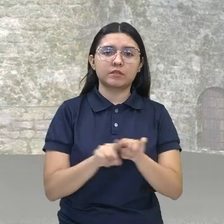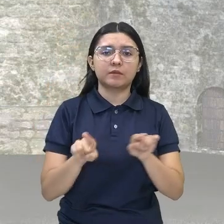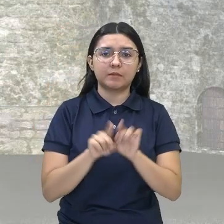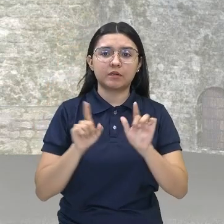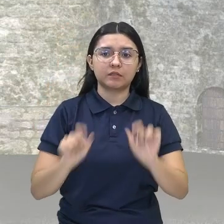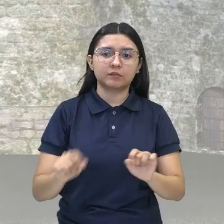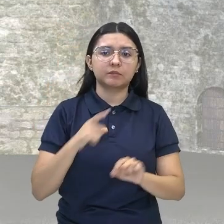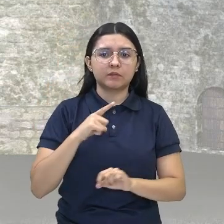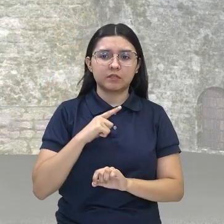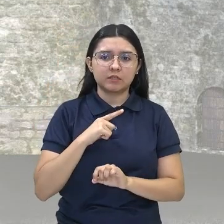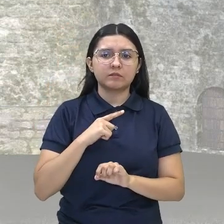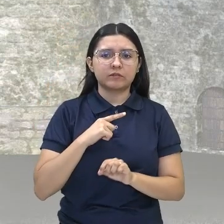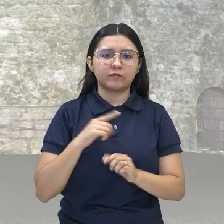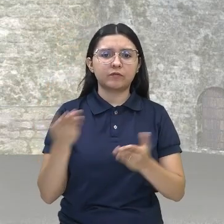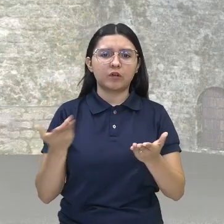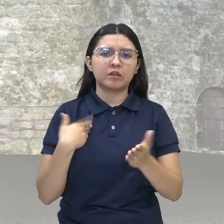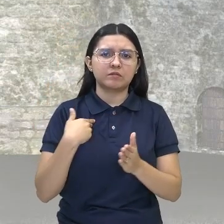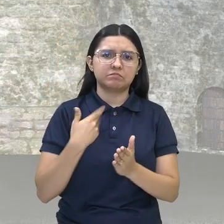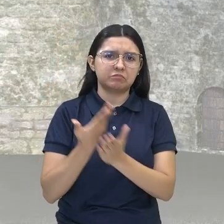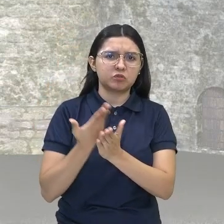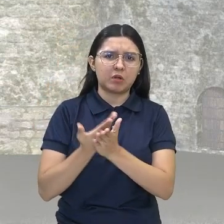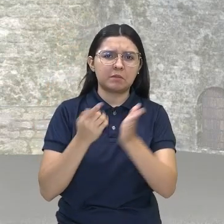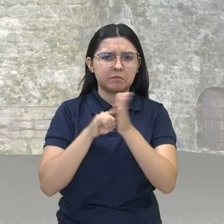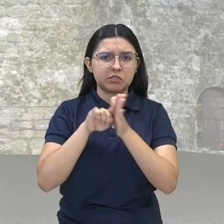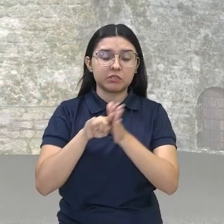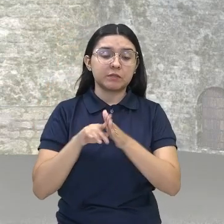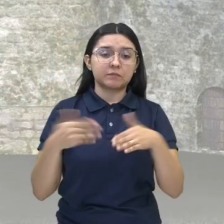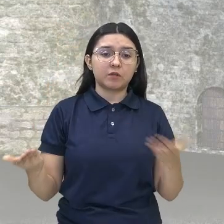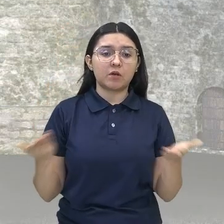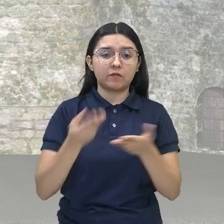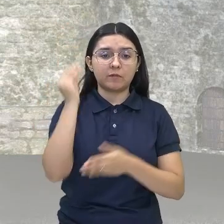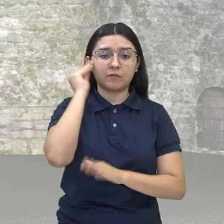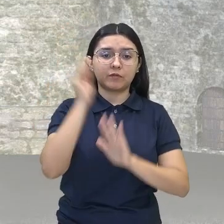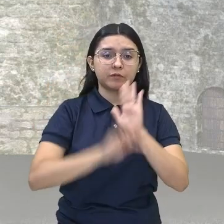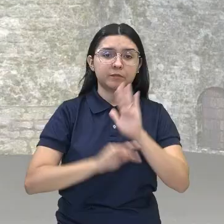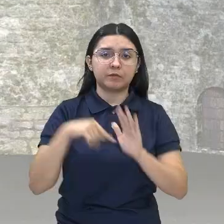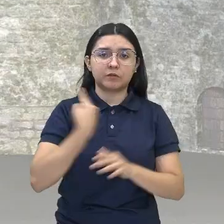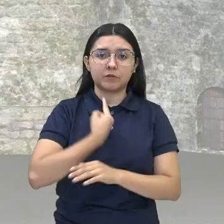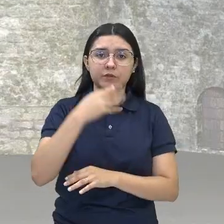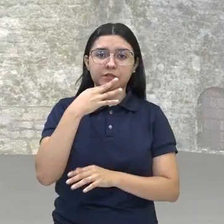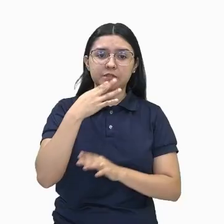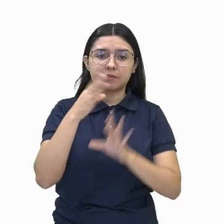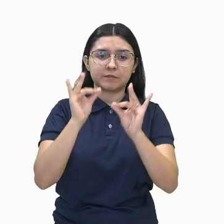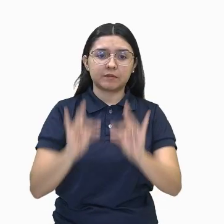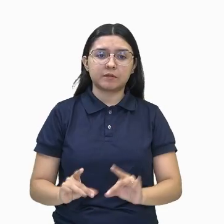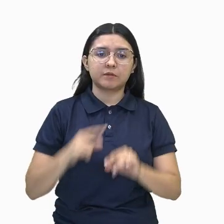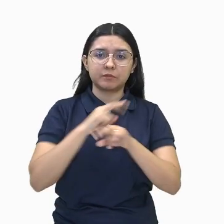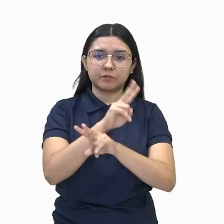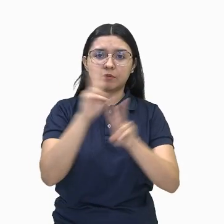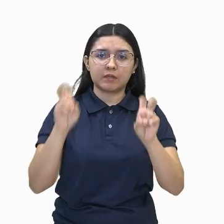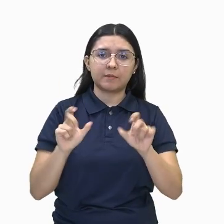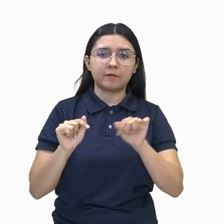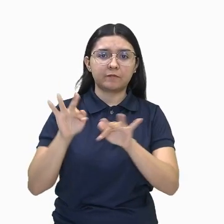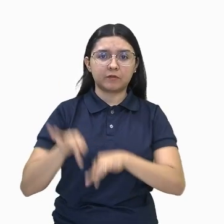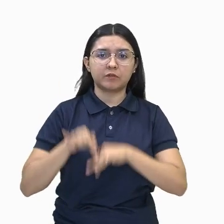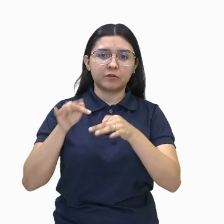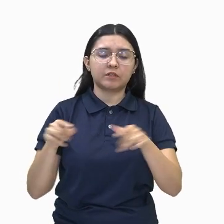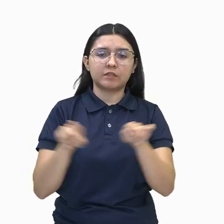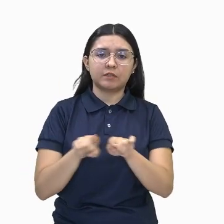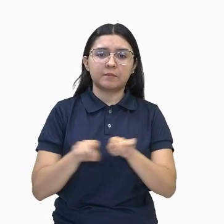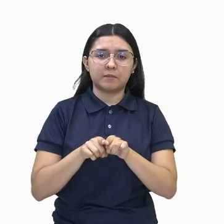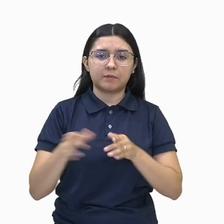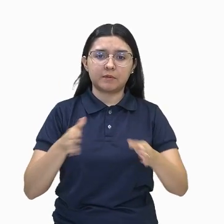bastante estudado nesse momento. Vamos então ao texto para a gente conhecer um pouquinho mais sobre o feudalismo e a